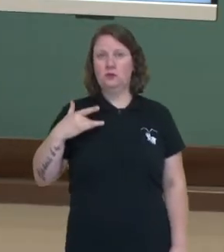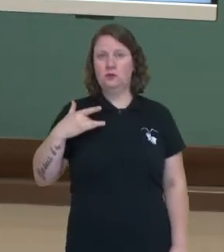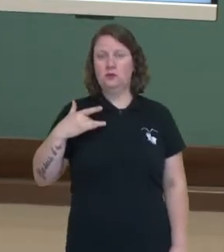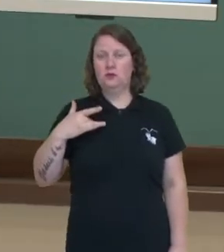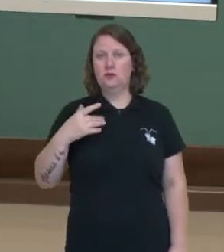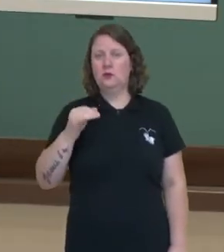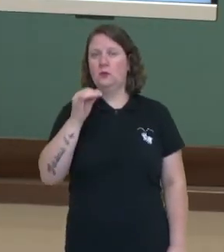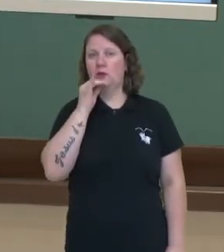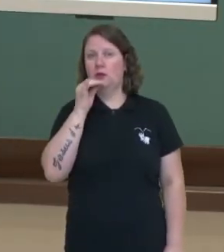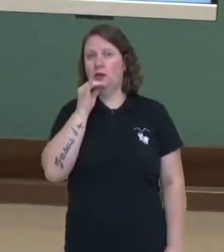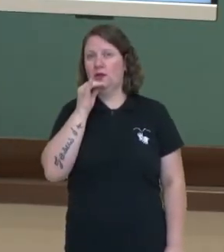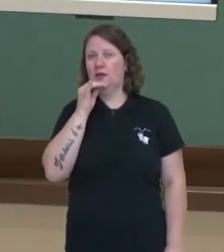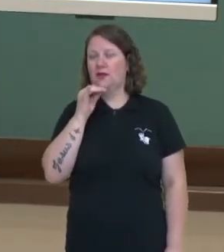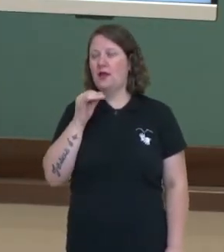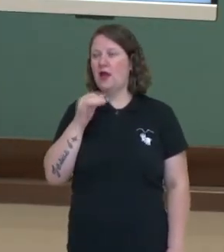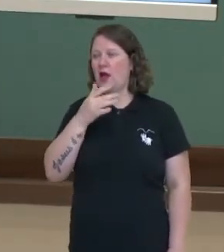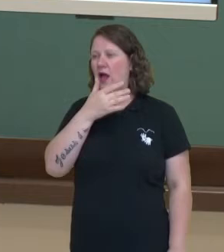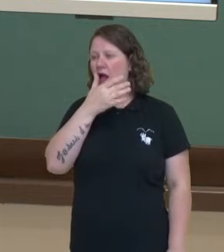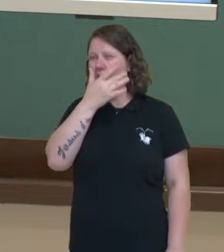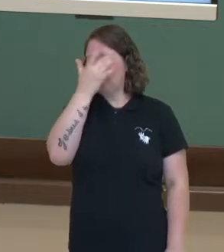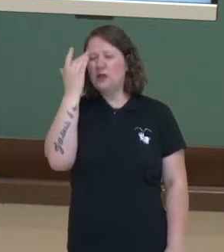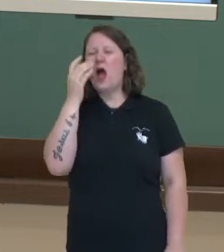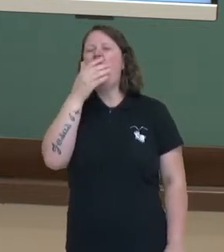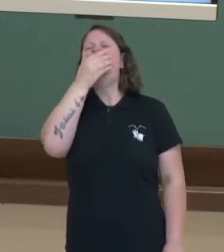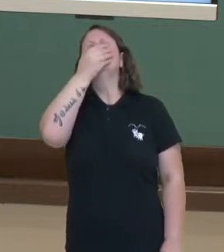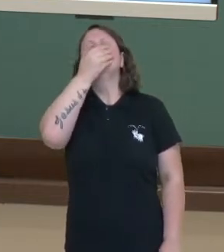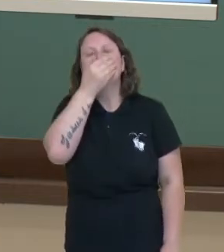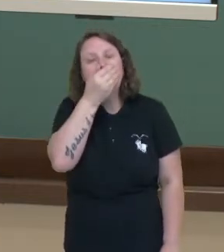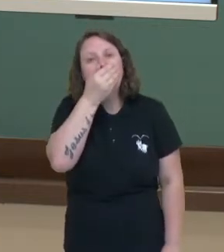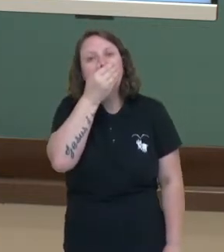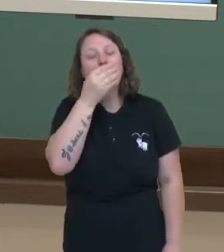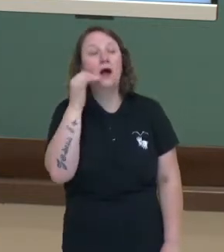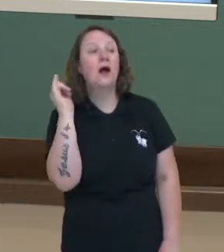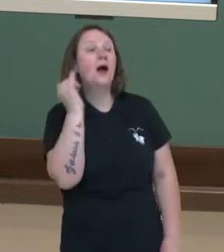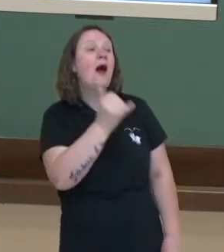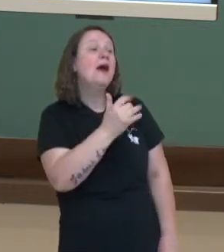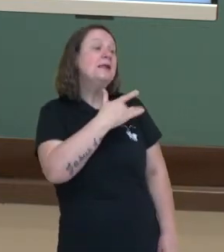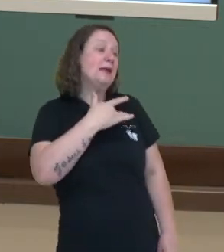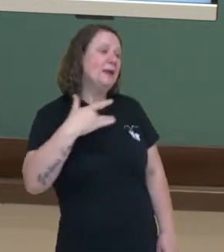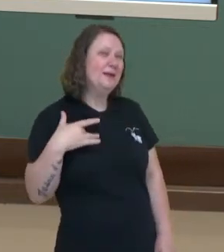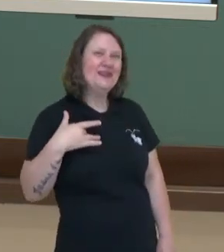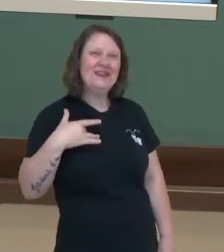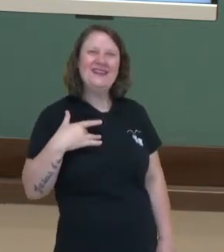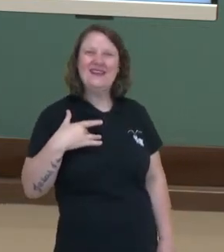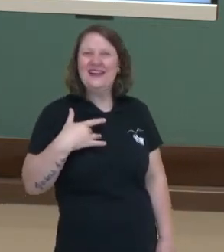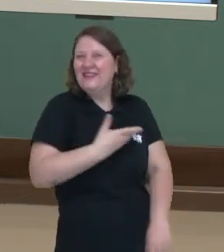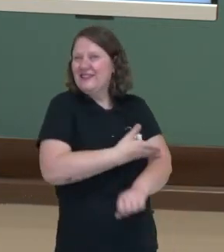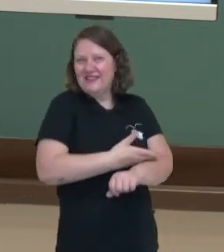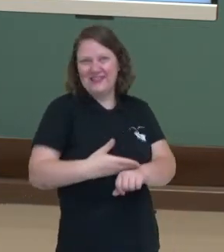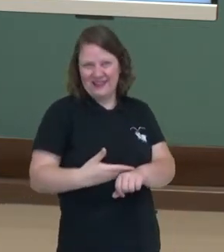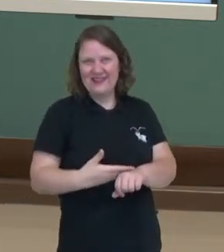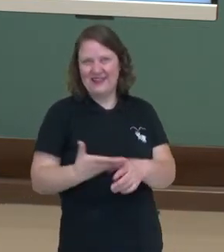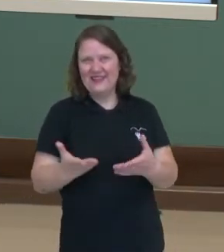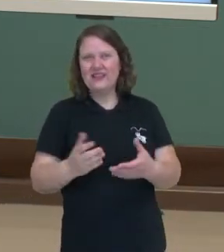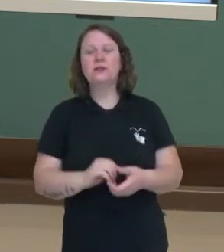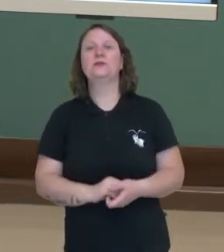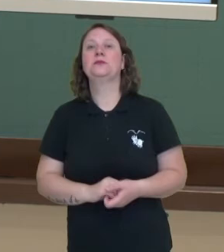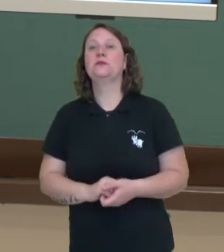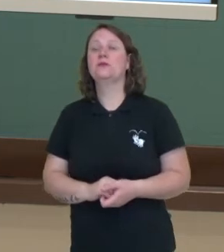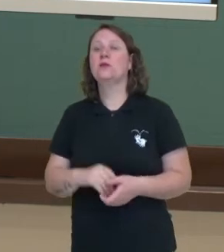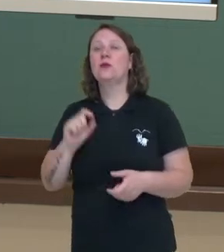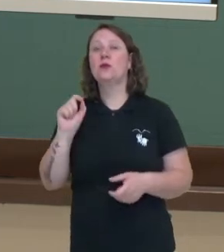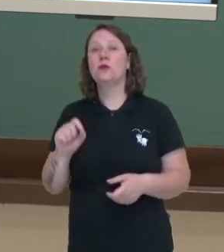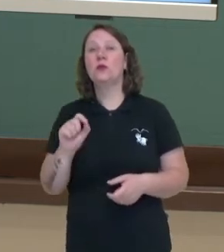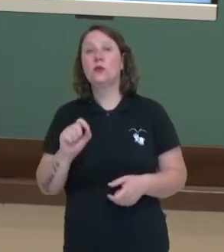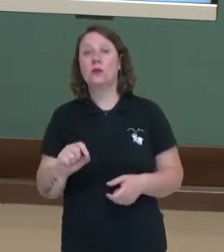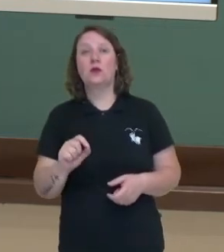né? Alguém fala saúde, uma maneira educada, ali naquela situação do espirro. A palavra saúde passa uma